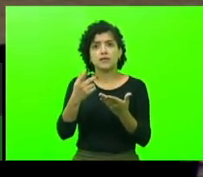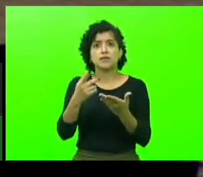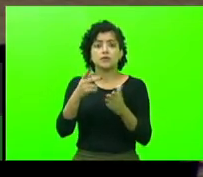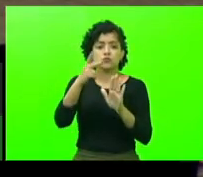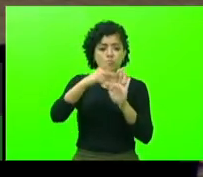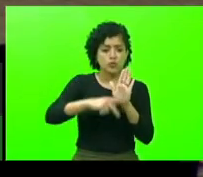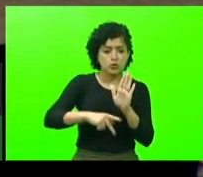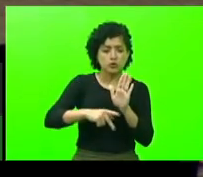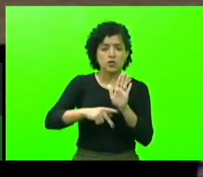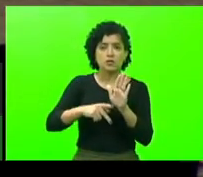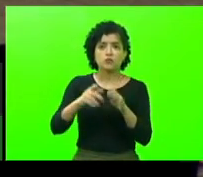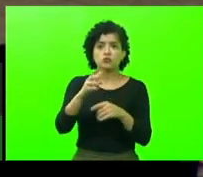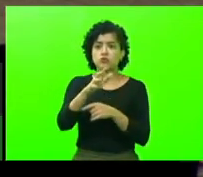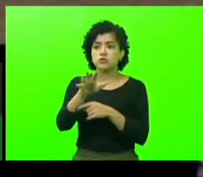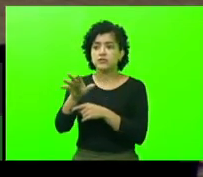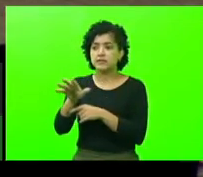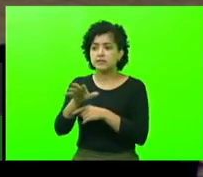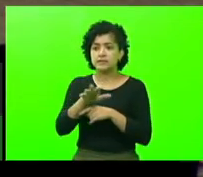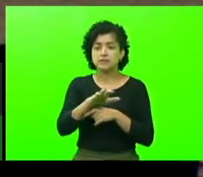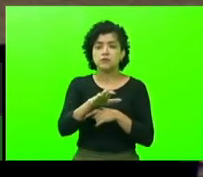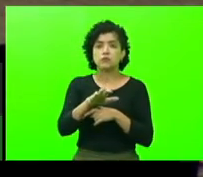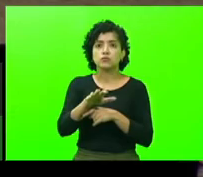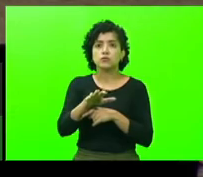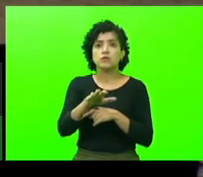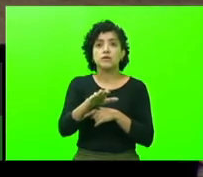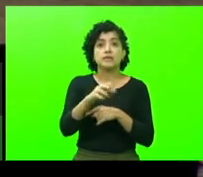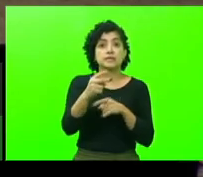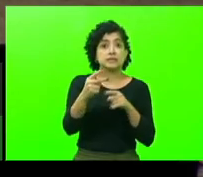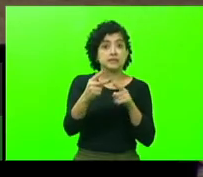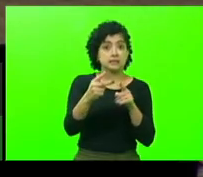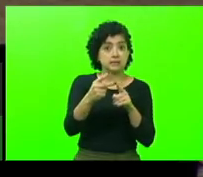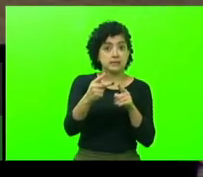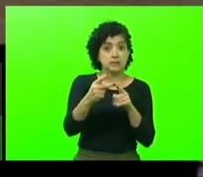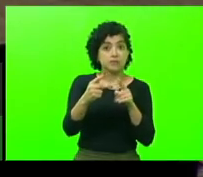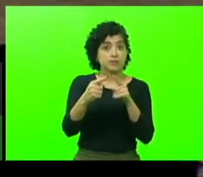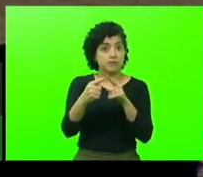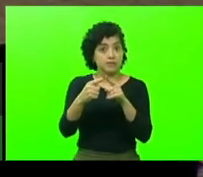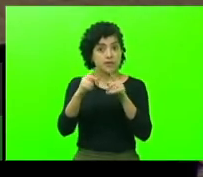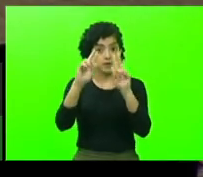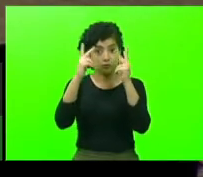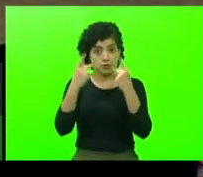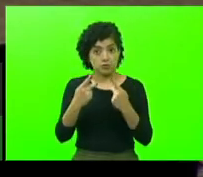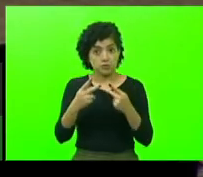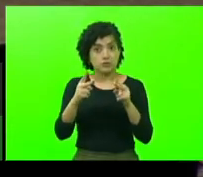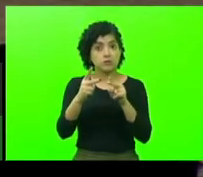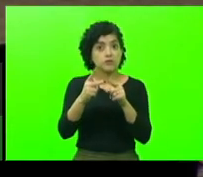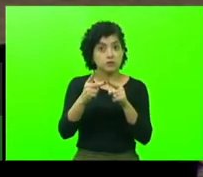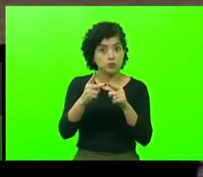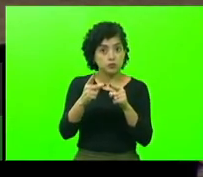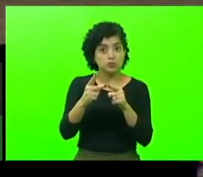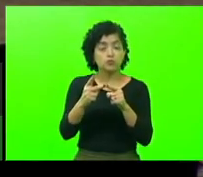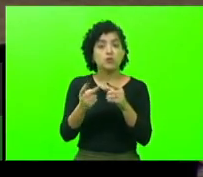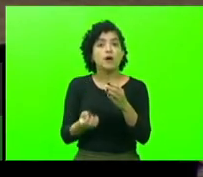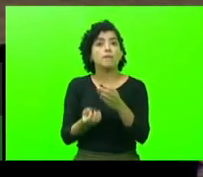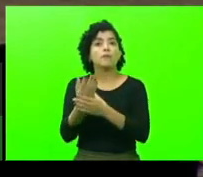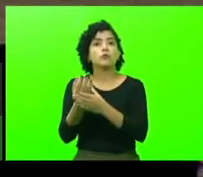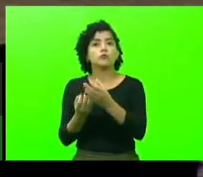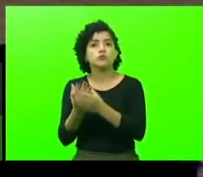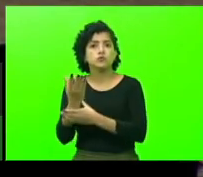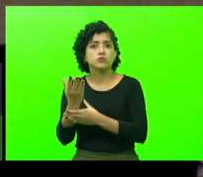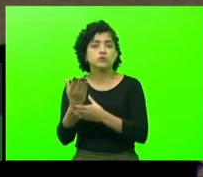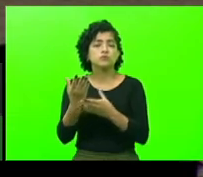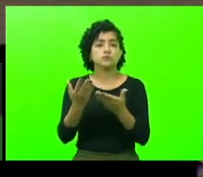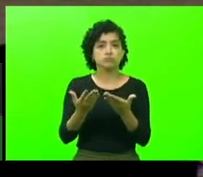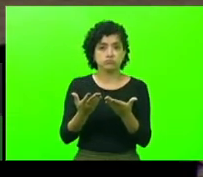Primeiro, é o ser humano. Segundo, é a nossa produção. Seja os